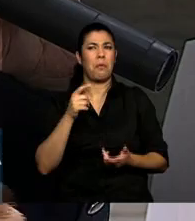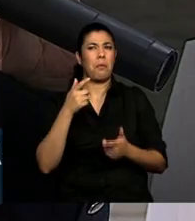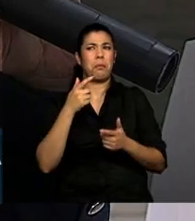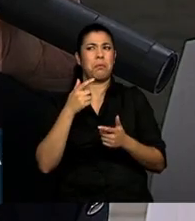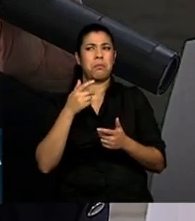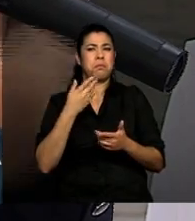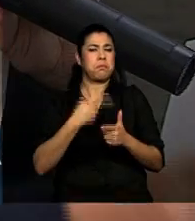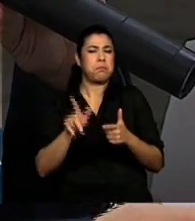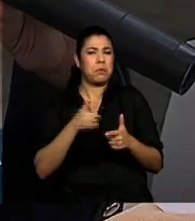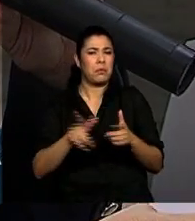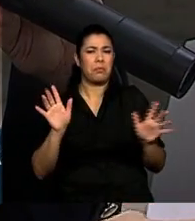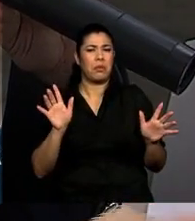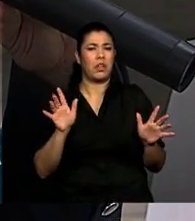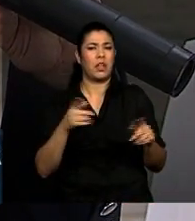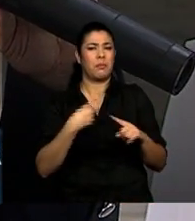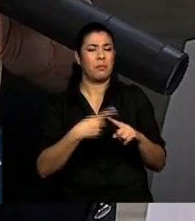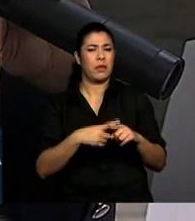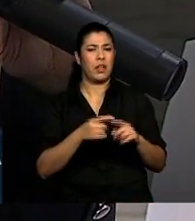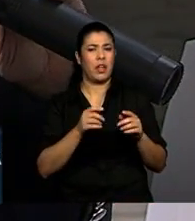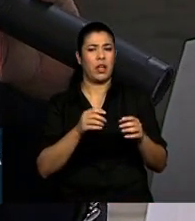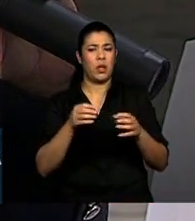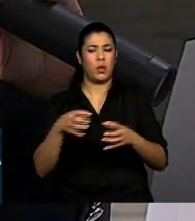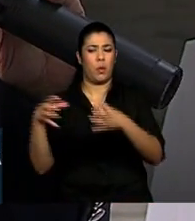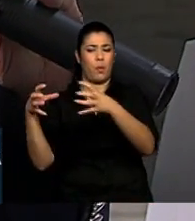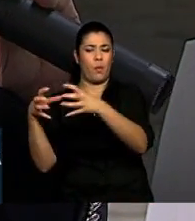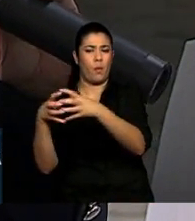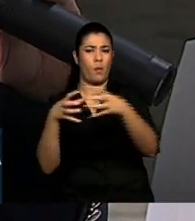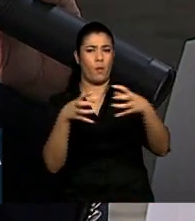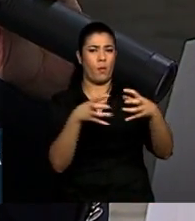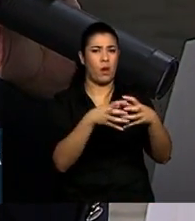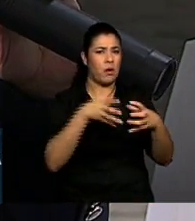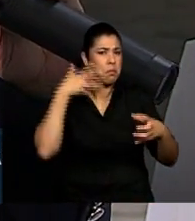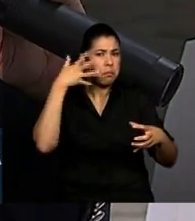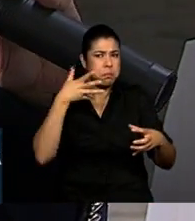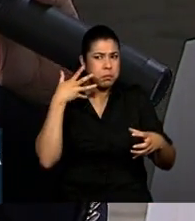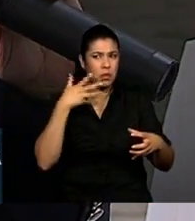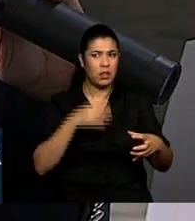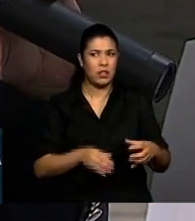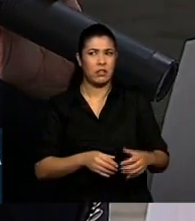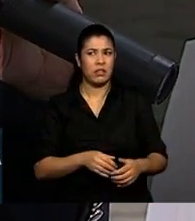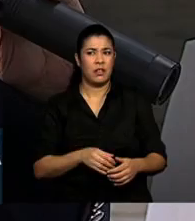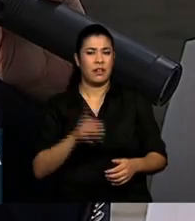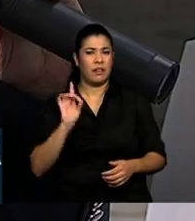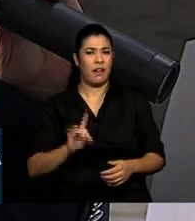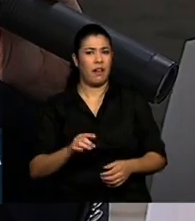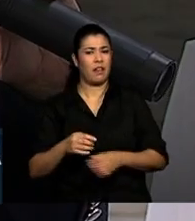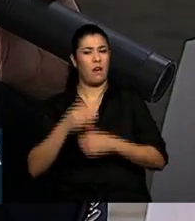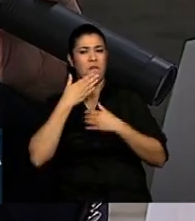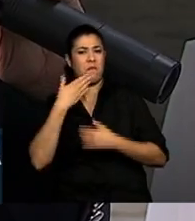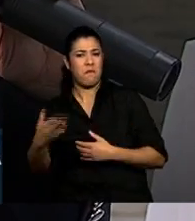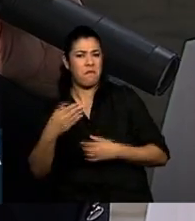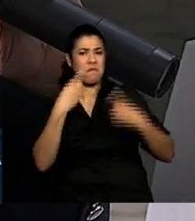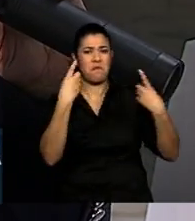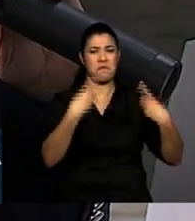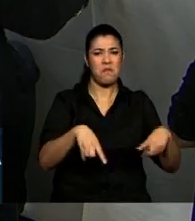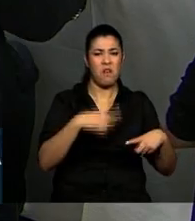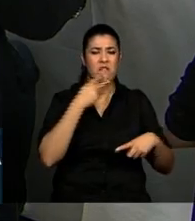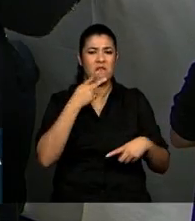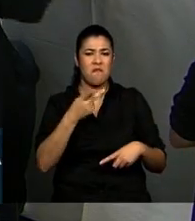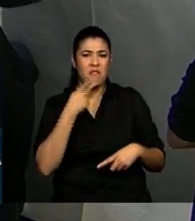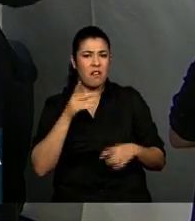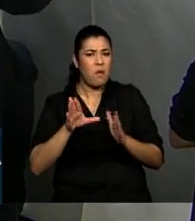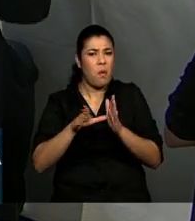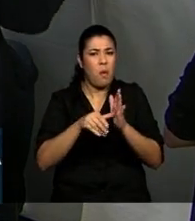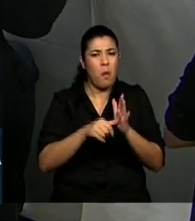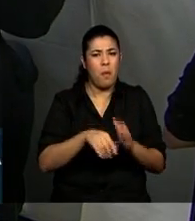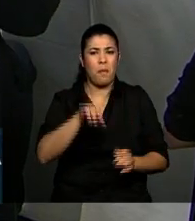eleitoral pela direita e pela esquerda na verdade tá se dizendo a mesma coisa que é estelionato eleitoral porque tá fazendo o